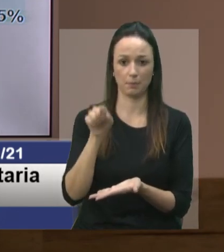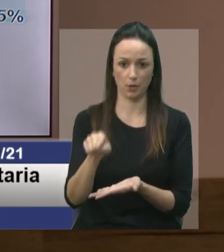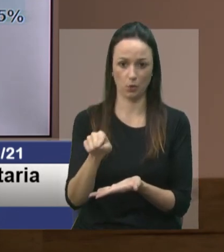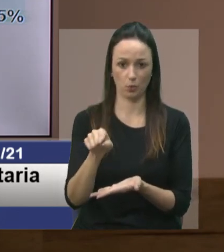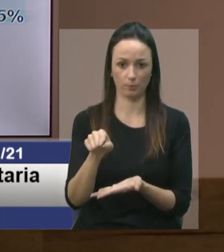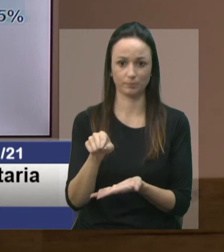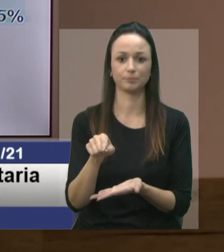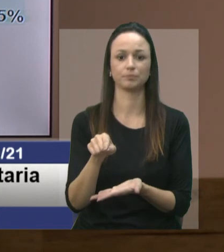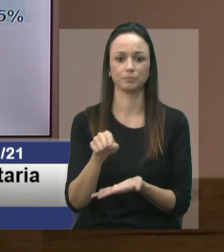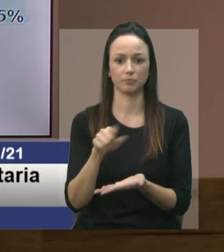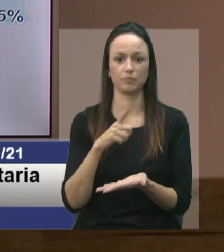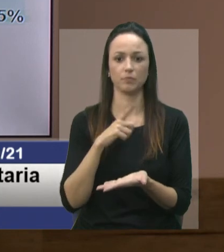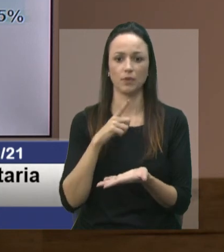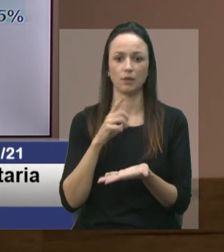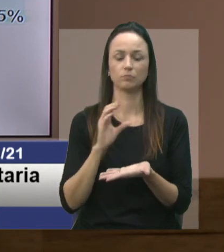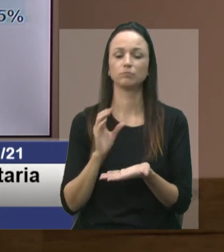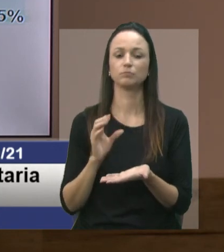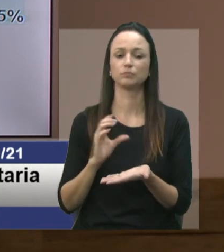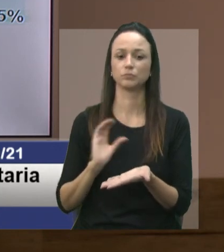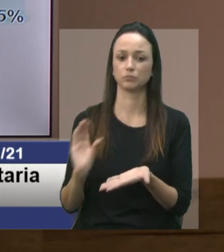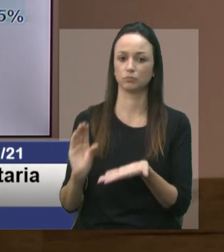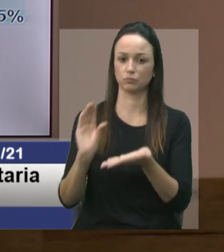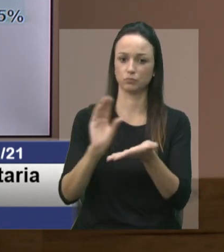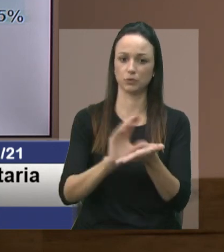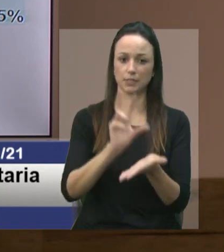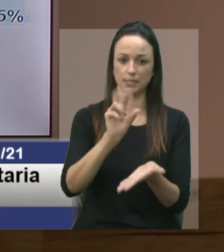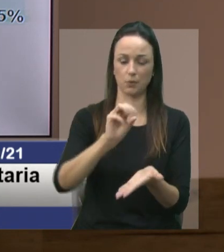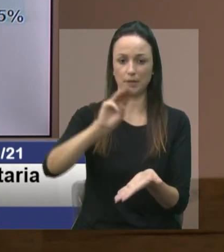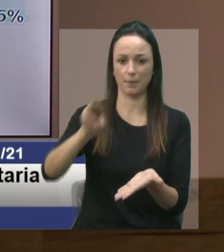R$ 67.345.000, uma aplicação de